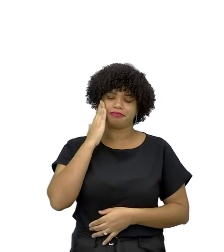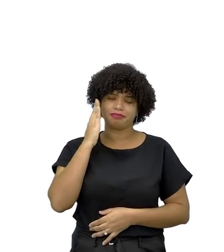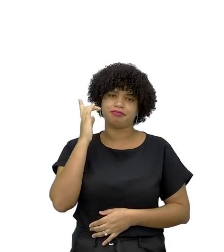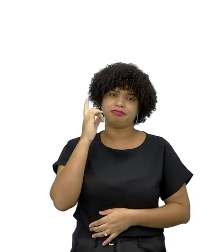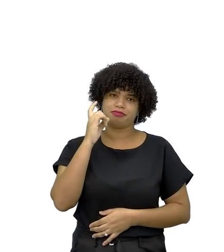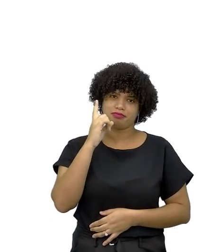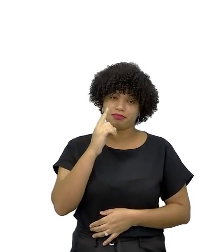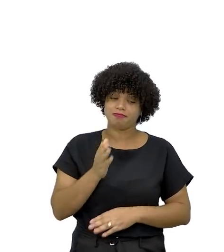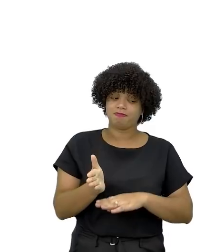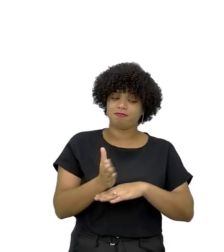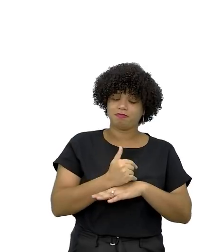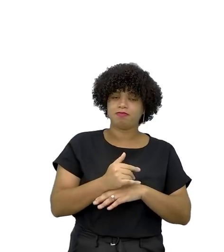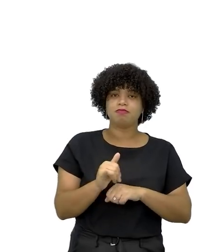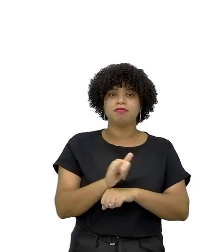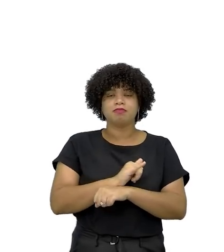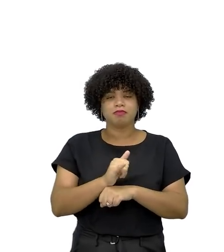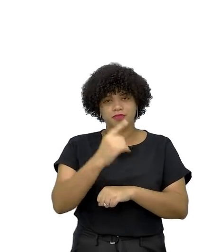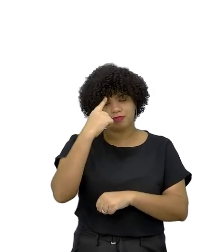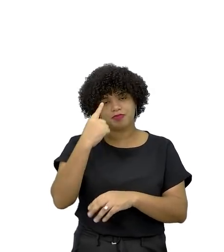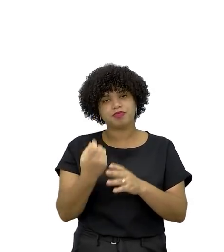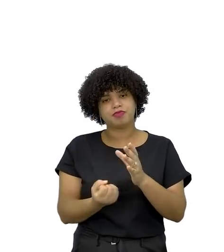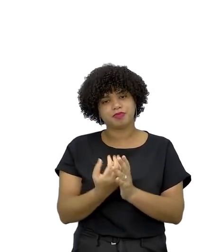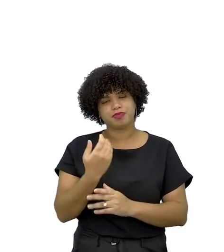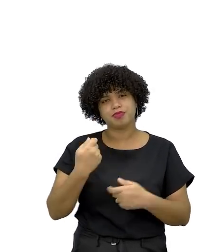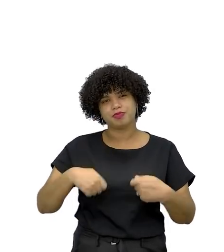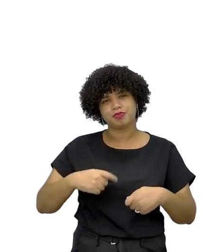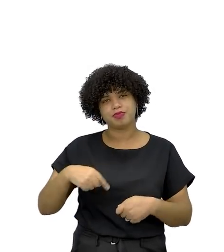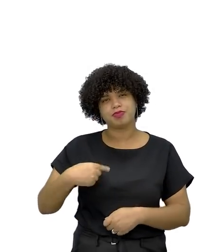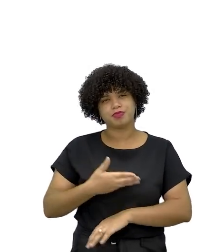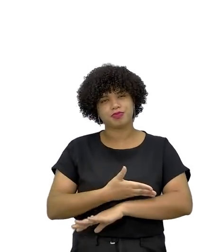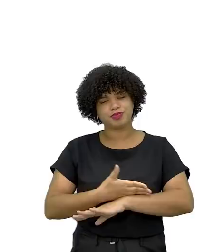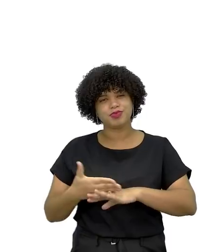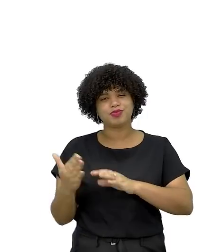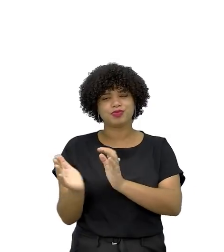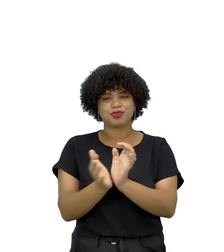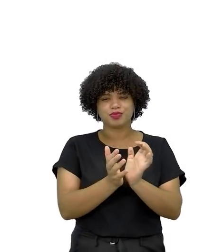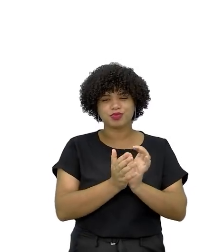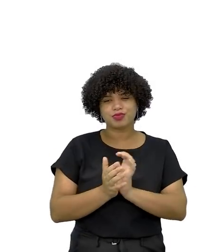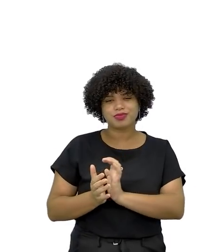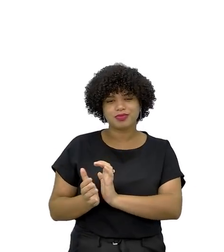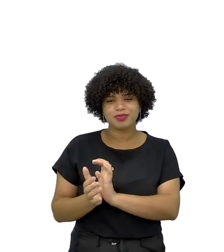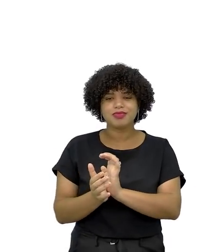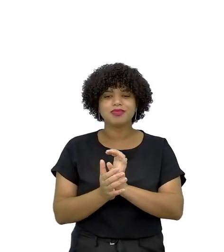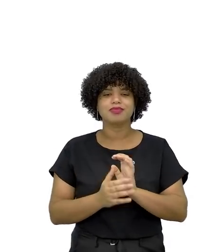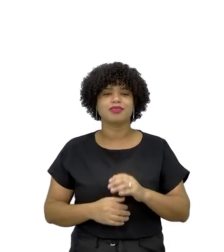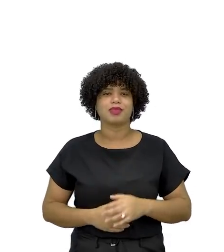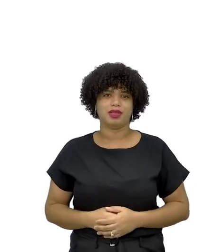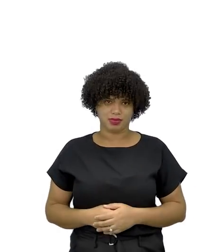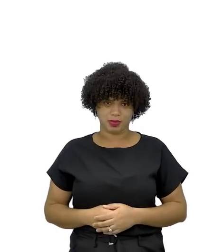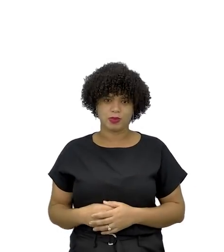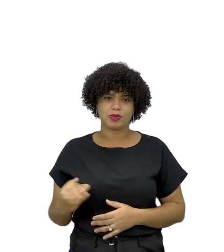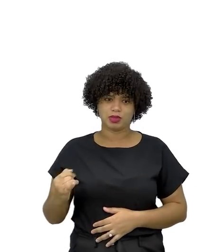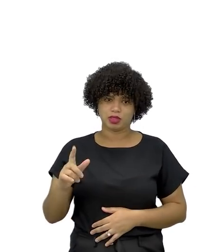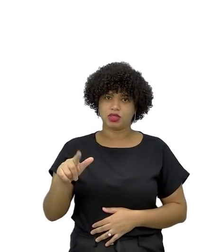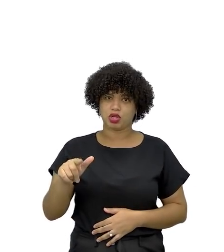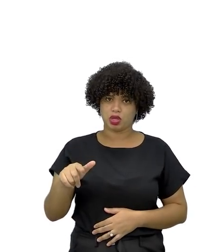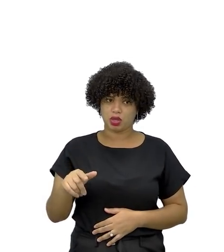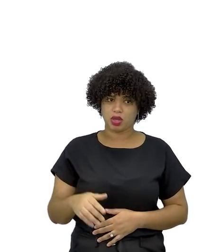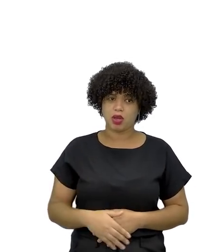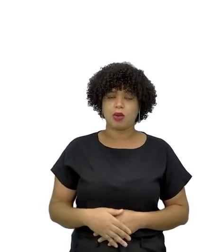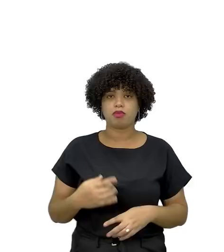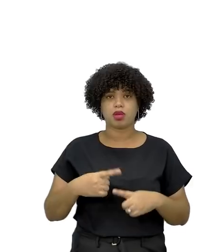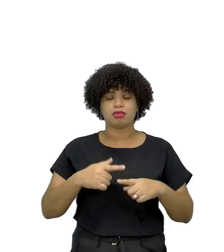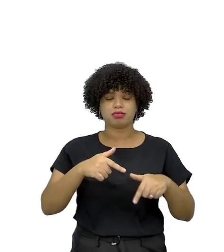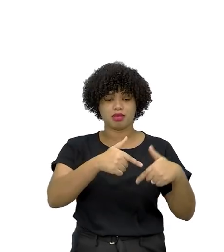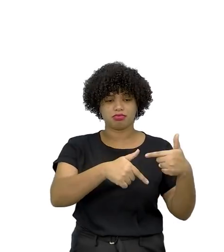a gente coloca aqui, sempre trabalhando em pequenos grupos, né, esses agrupamentos produtivos em pequenos grupos, para que eles